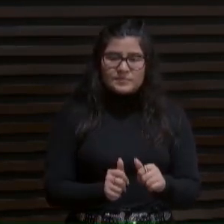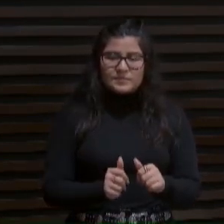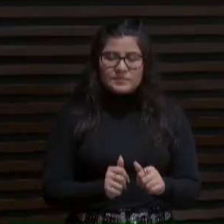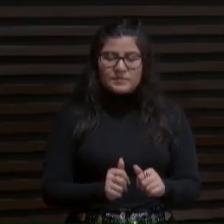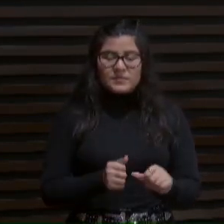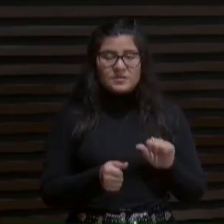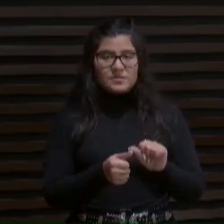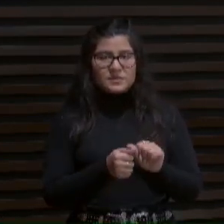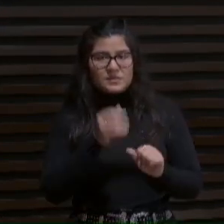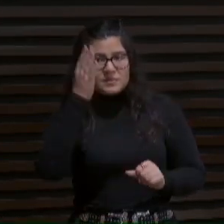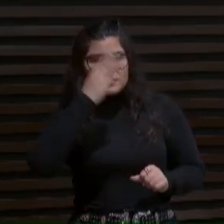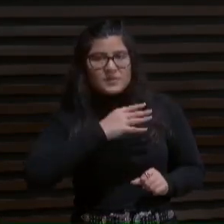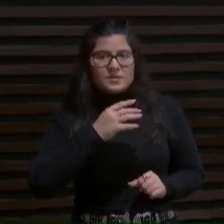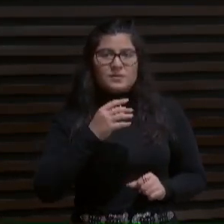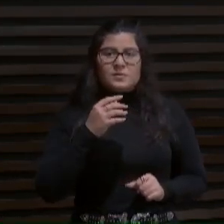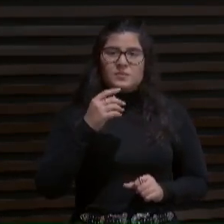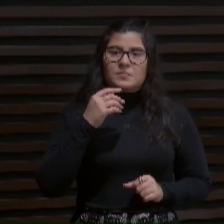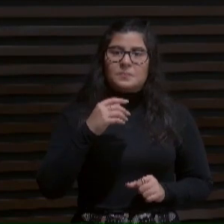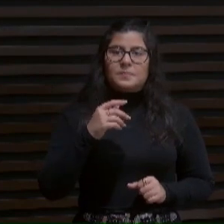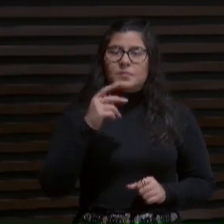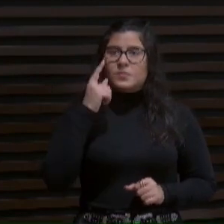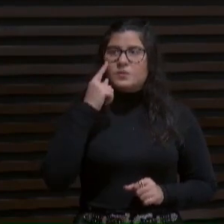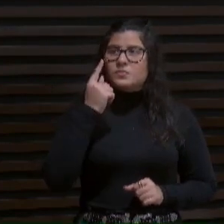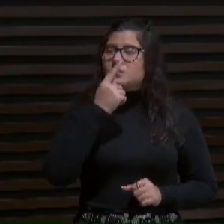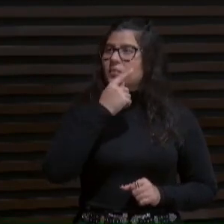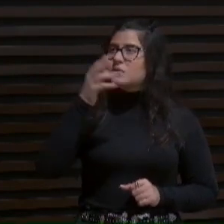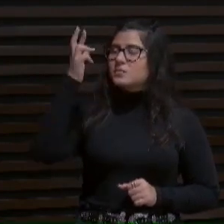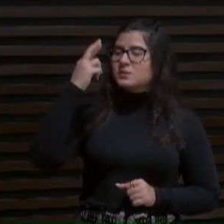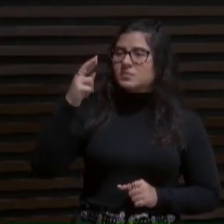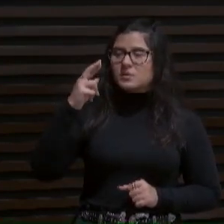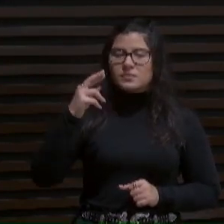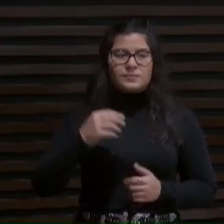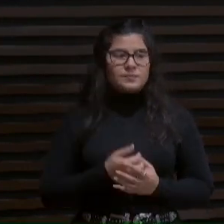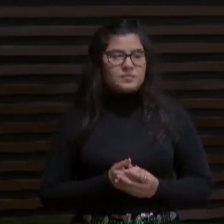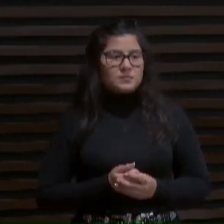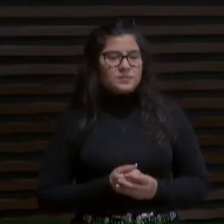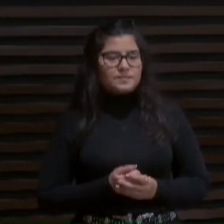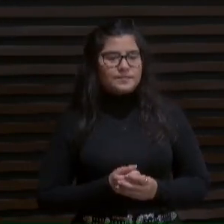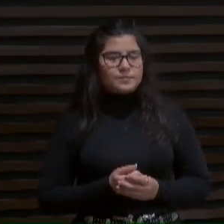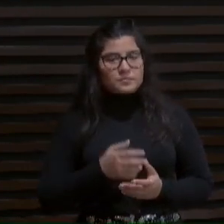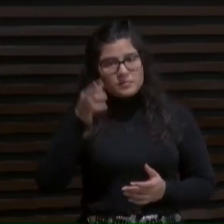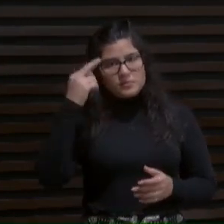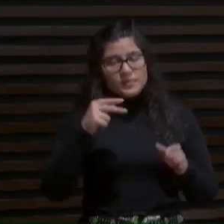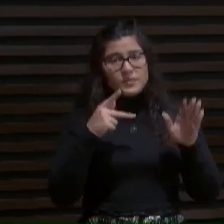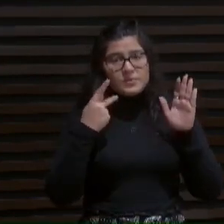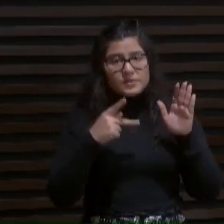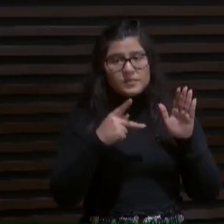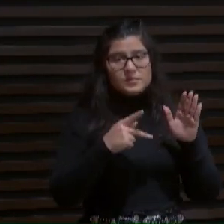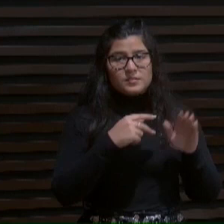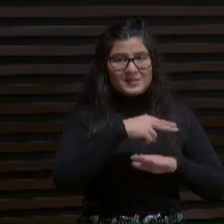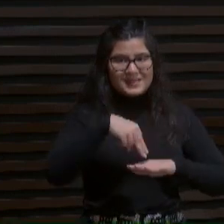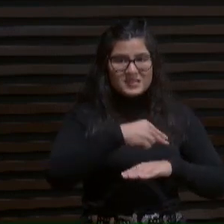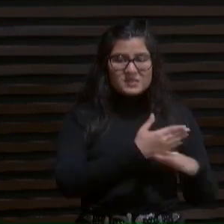que era mal aos olhos do Senhor, o Senhor prometeu por meio de Jeremias, o profeta, no tempo deste, que a nação seria levada para